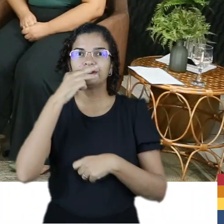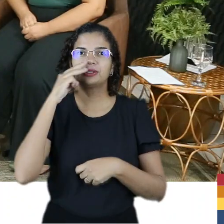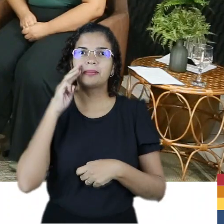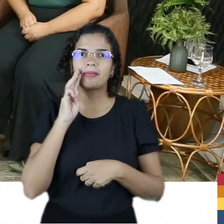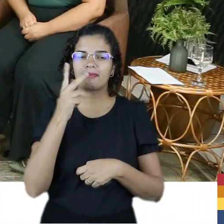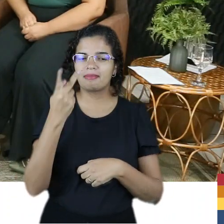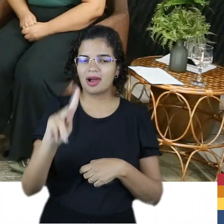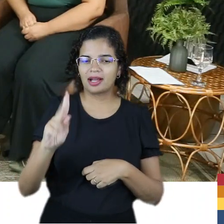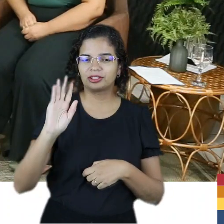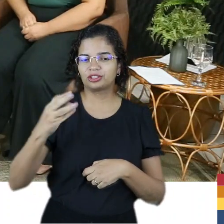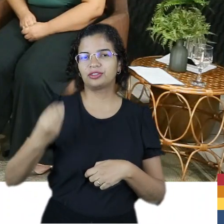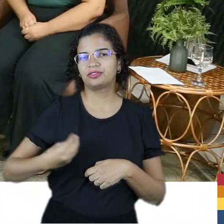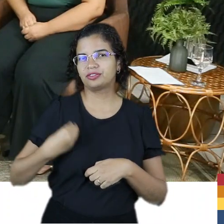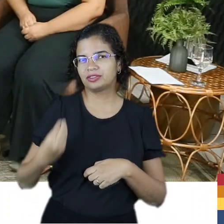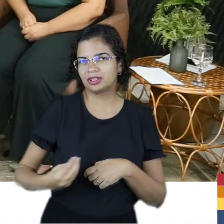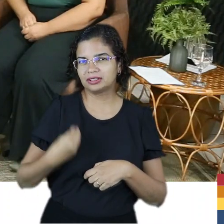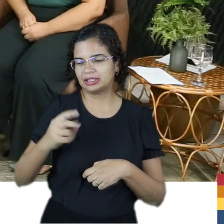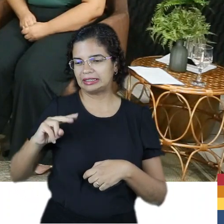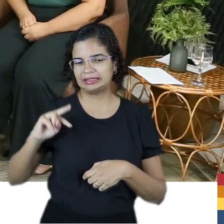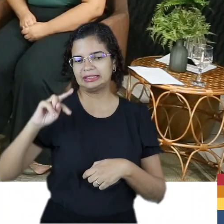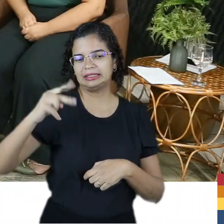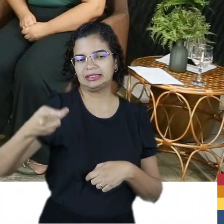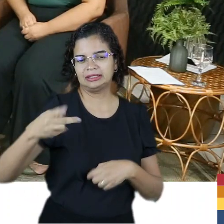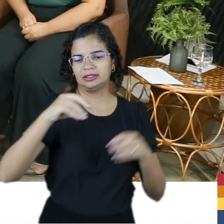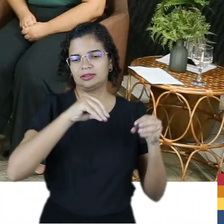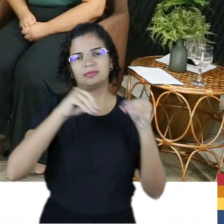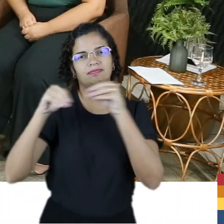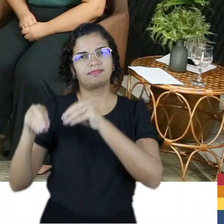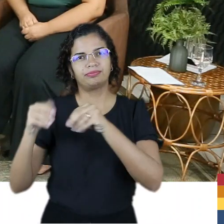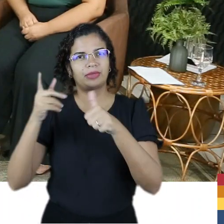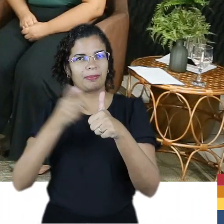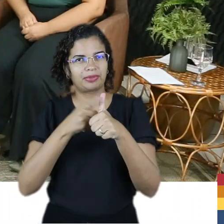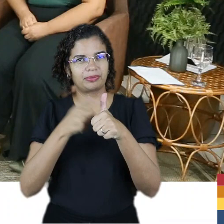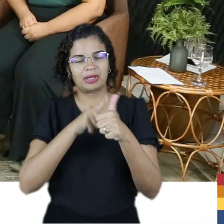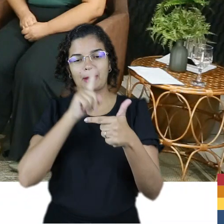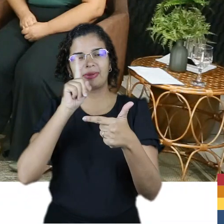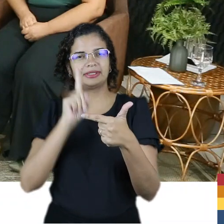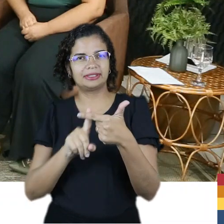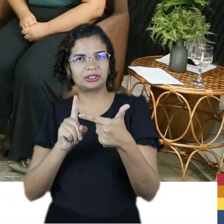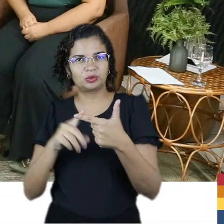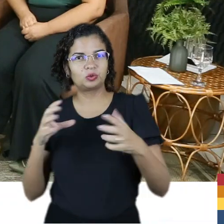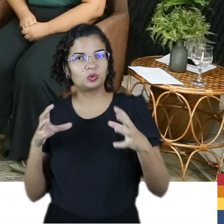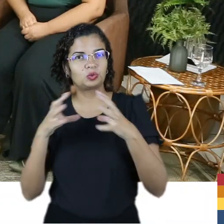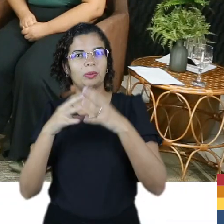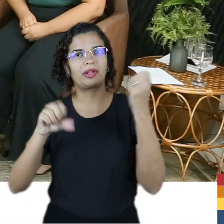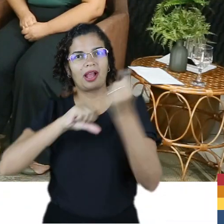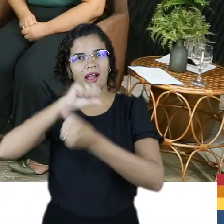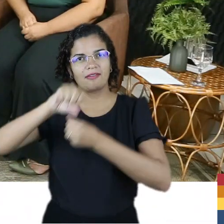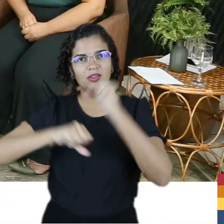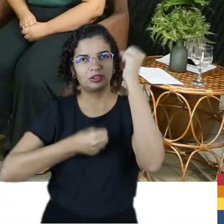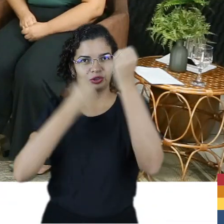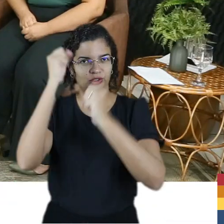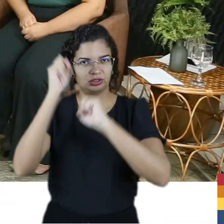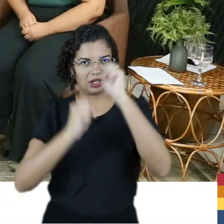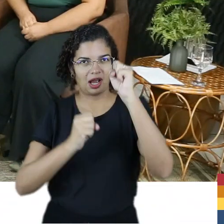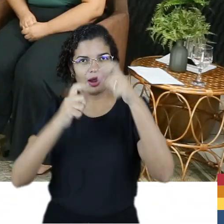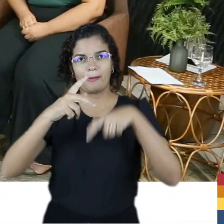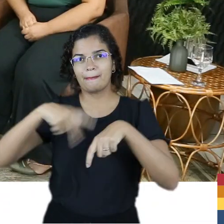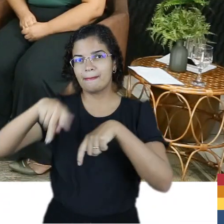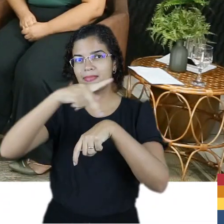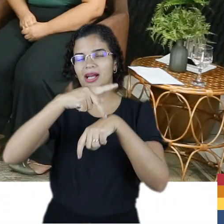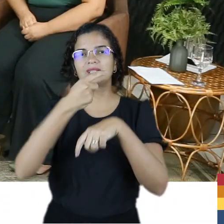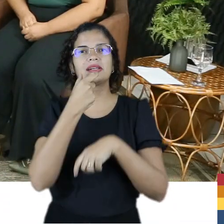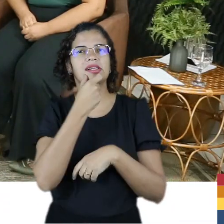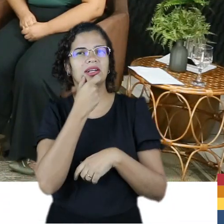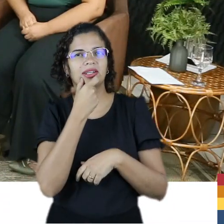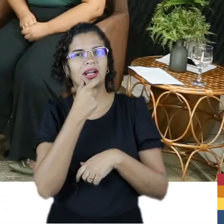para os delegados do conselho provisório e no livro capital o livro 1 bom de forma sucinta o que nós